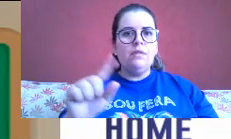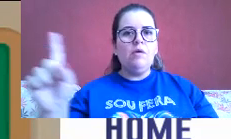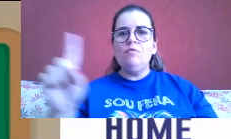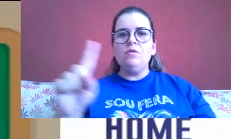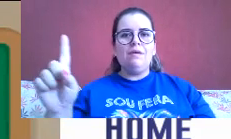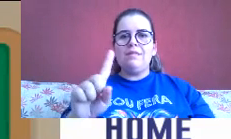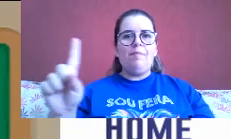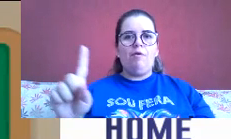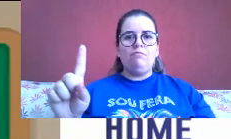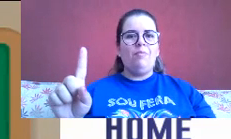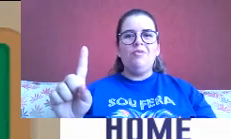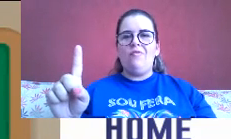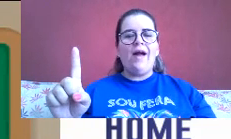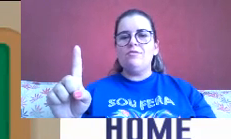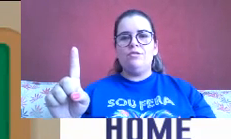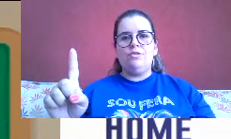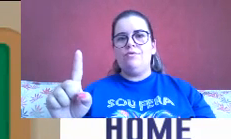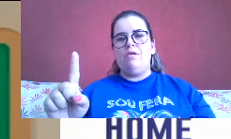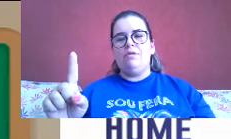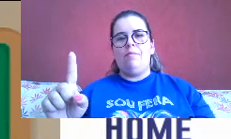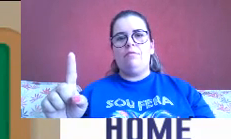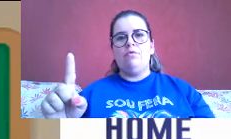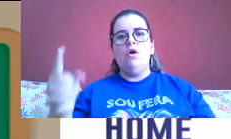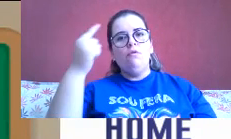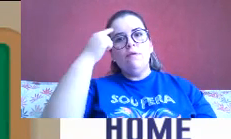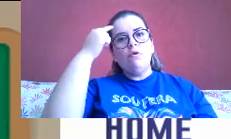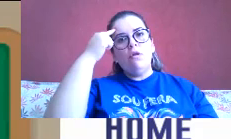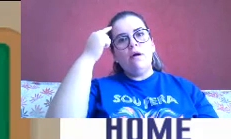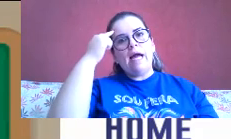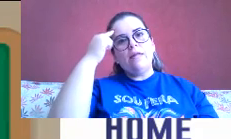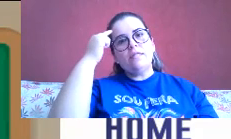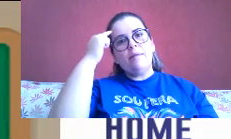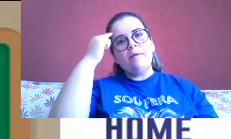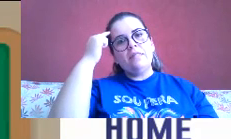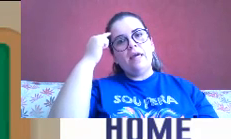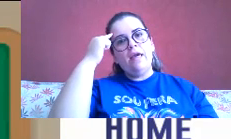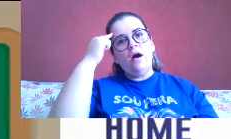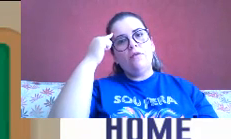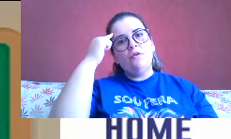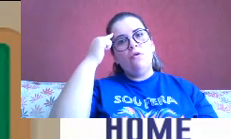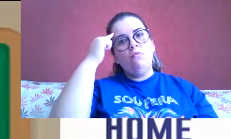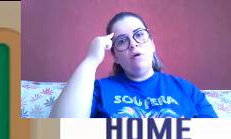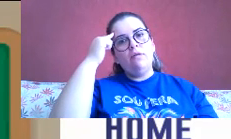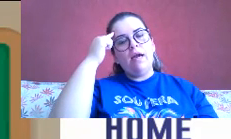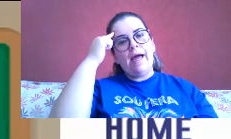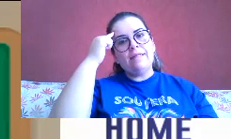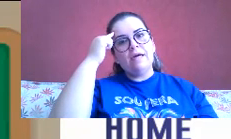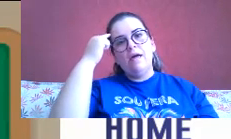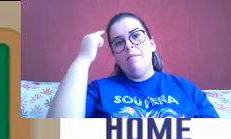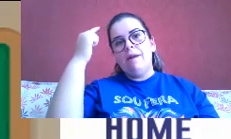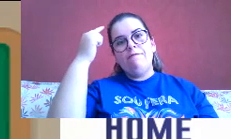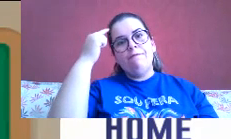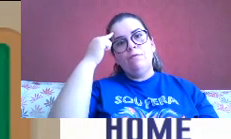Seu não usa o que está pronto É muito fácil a gente usar o que tá pronto vamos colocar colocar a nossa cabecinha aí ó que ficou um ano em